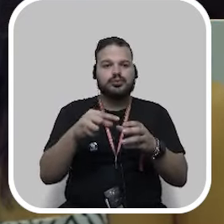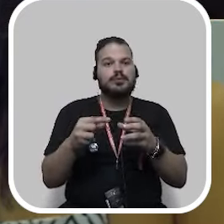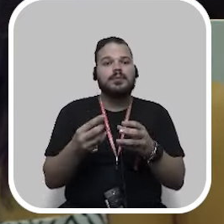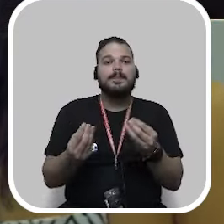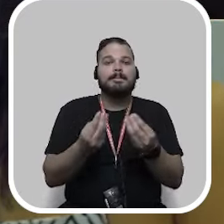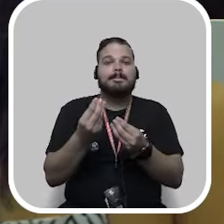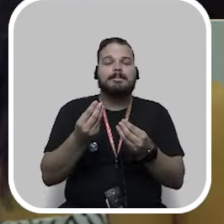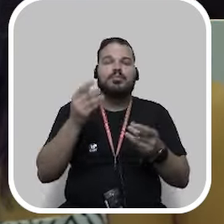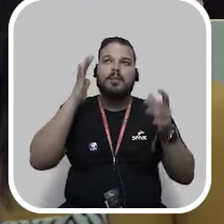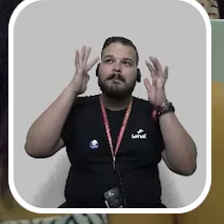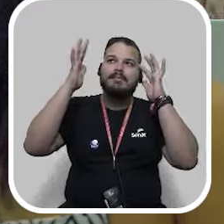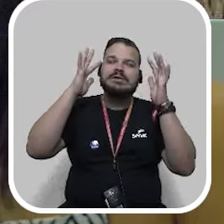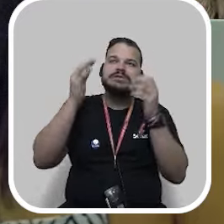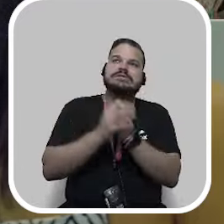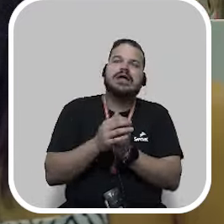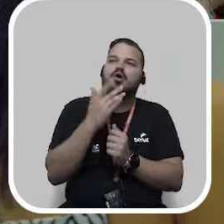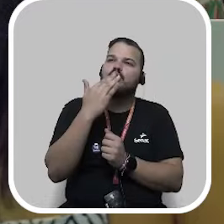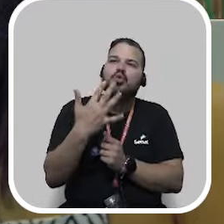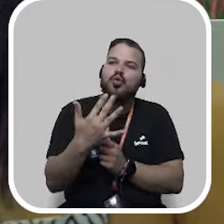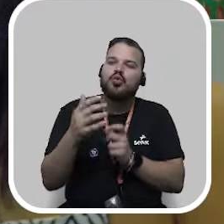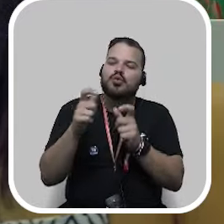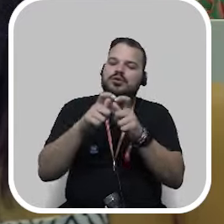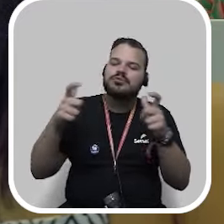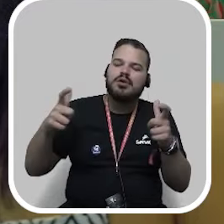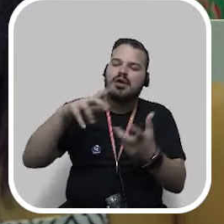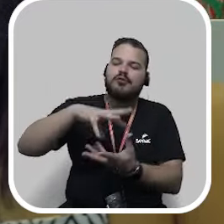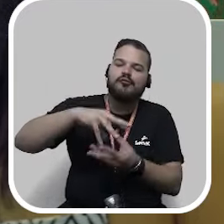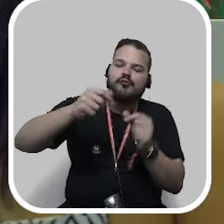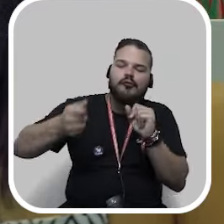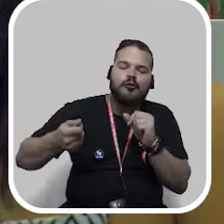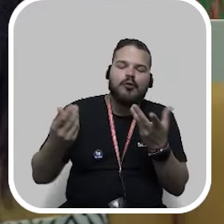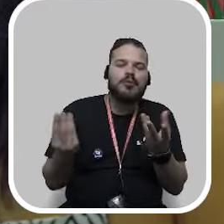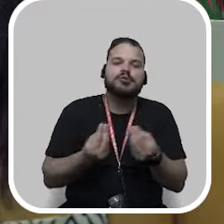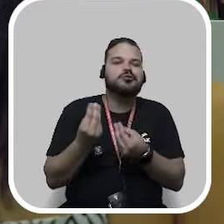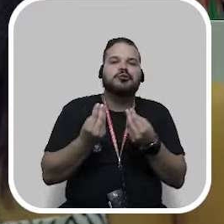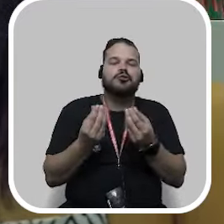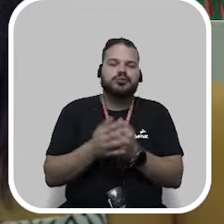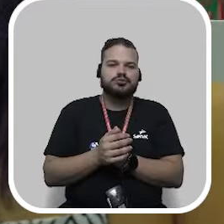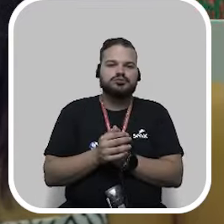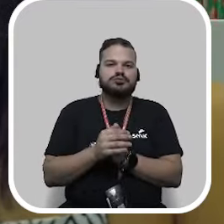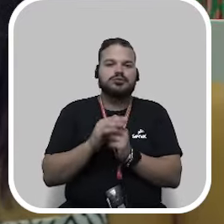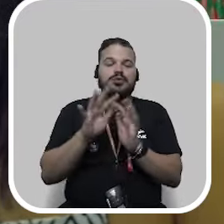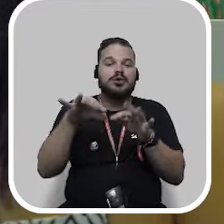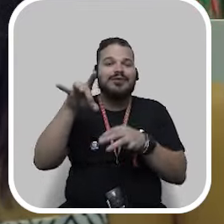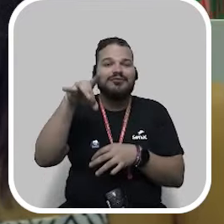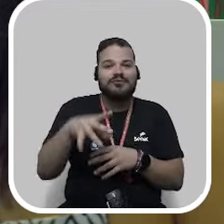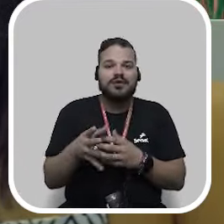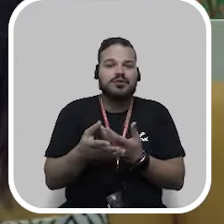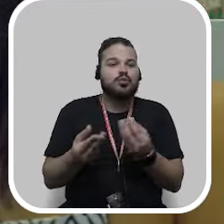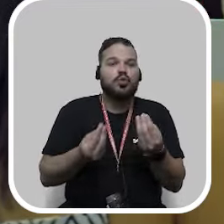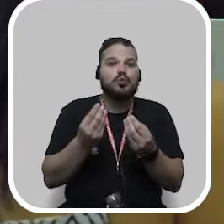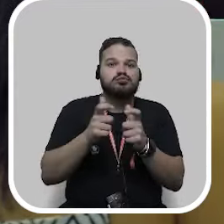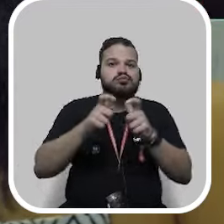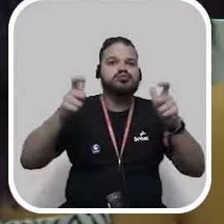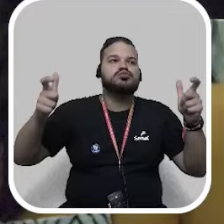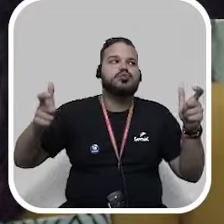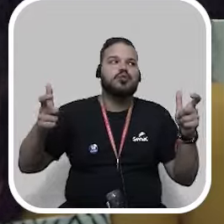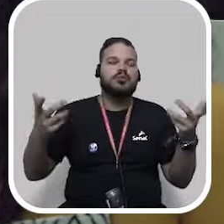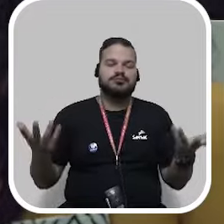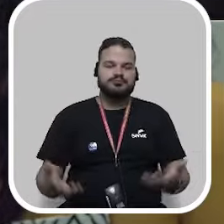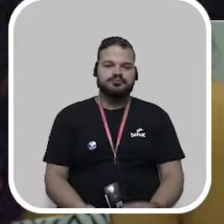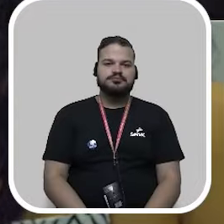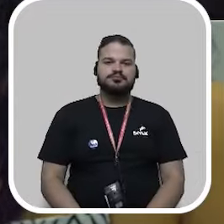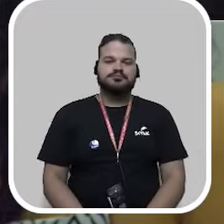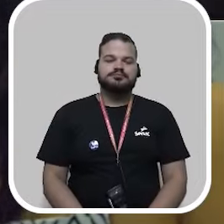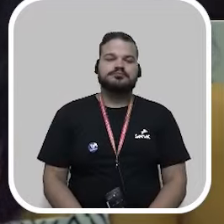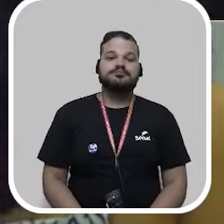pensar em cores em tamanhos em formas enfim todas essas e criações gigantes que vocês fizeram como que isso acontece